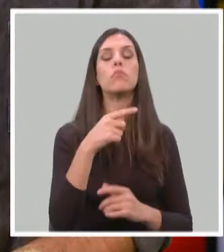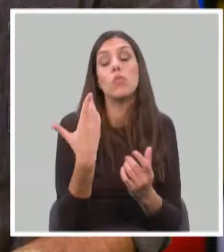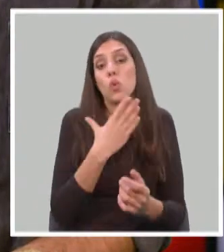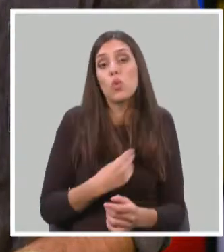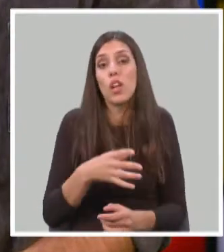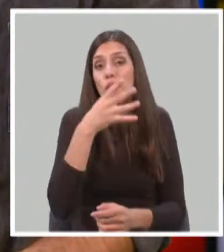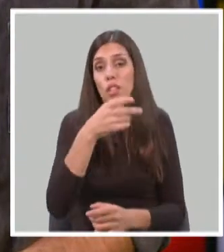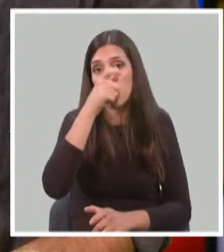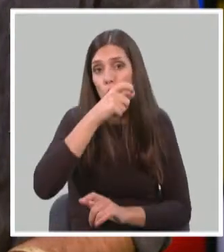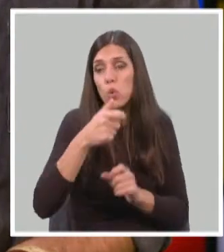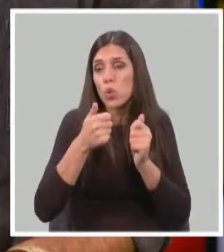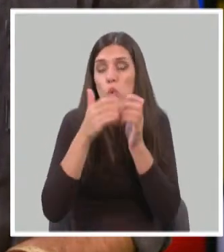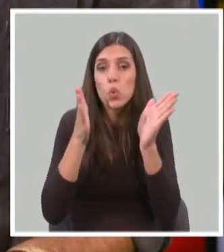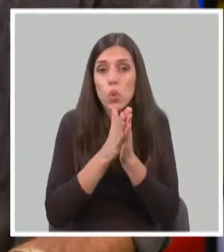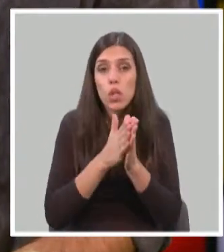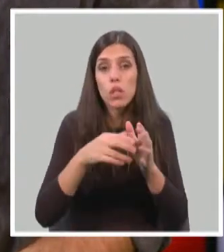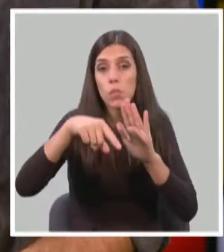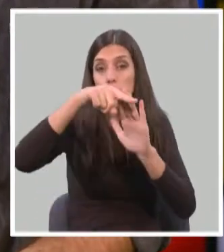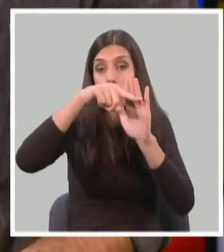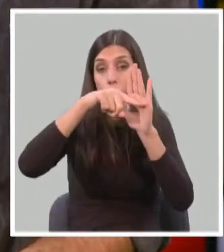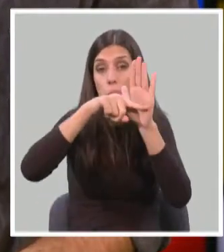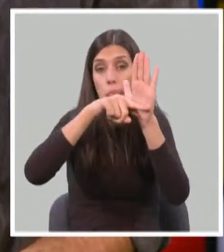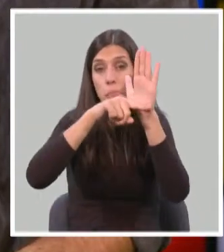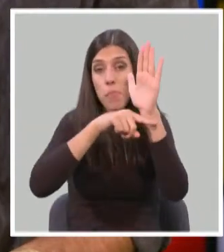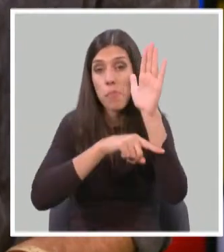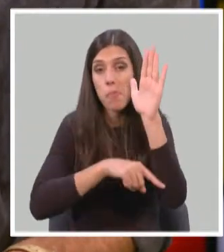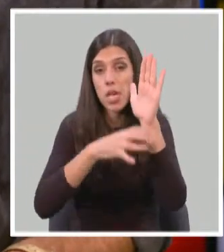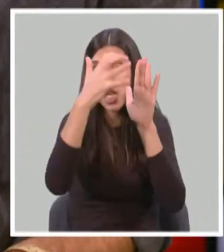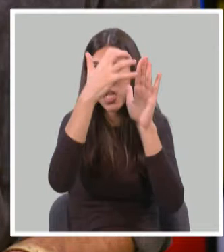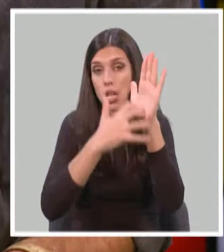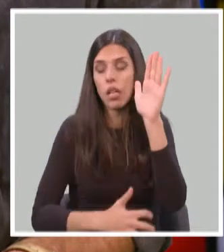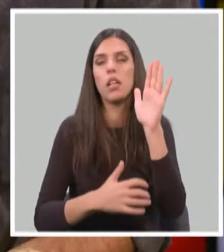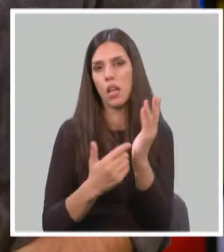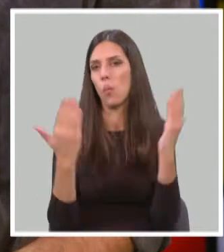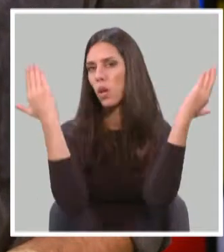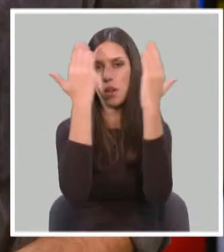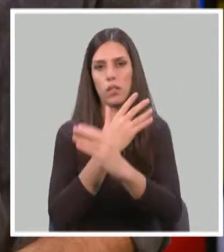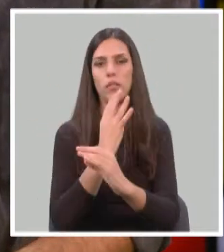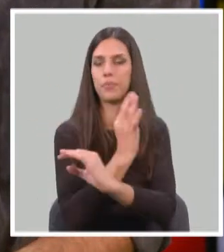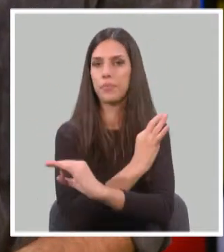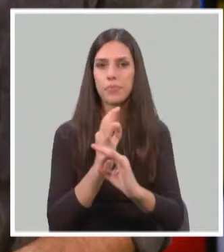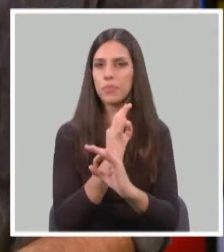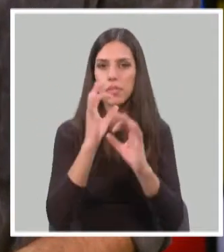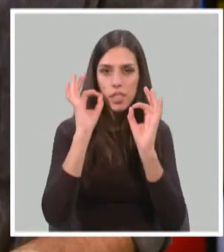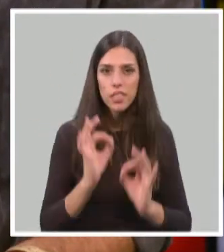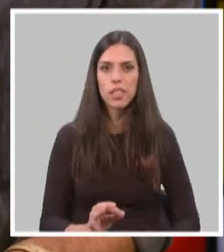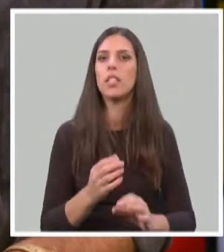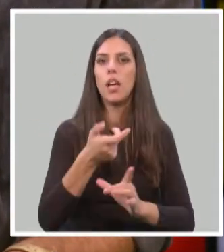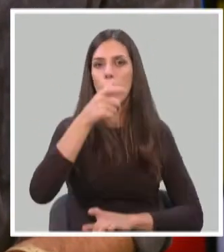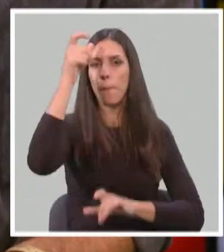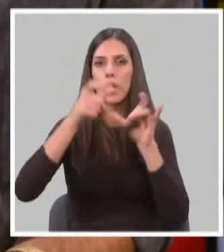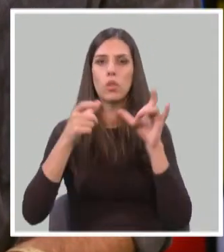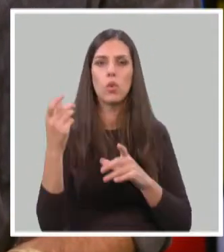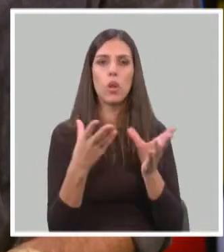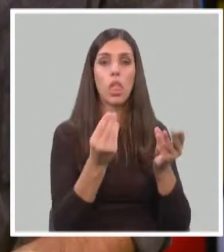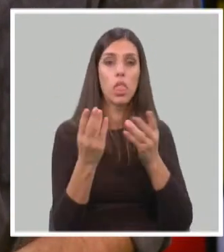gostava de dizer os nomes de todos os envolvidos, mas é uma lista enorme. Vai ser uma noite épica, seguramente. Uma data de gente